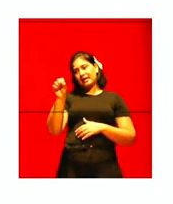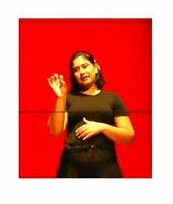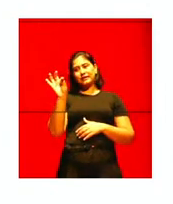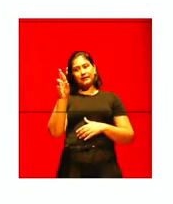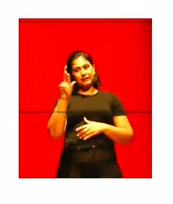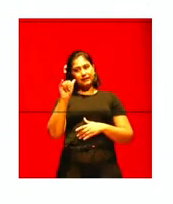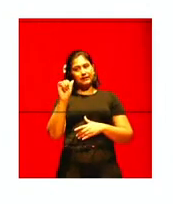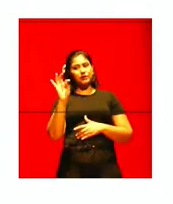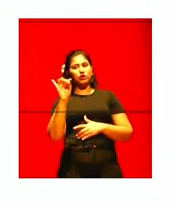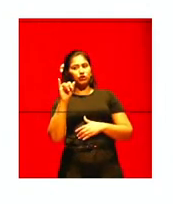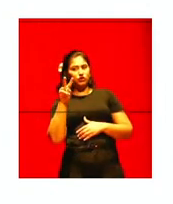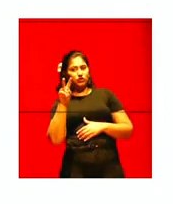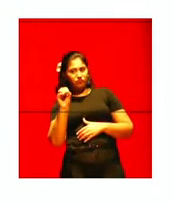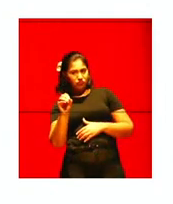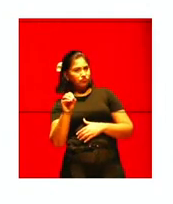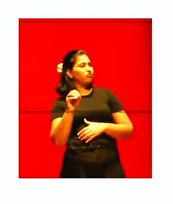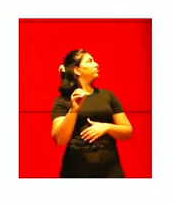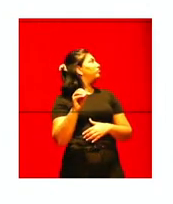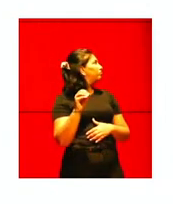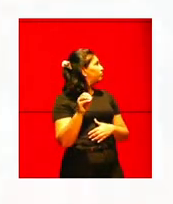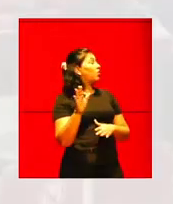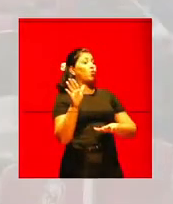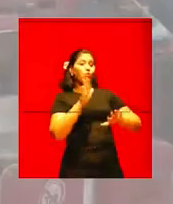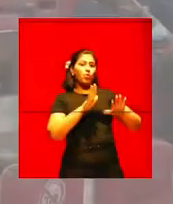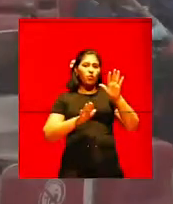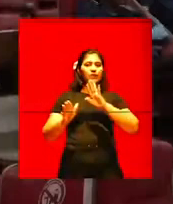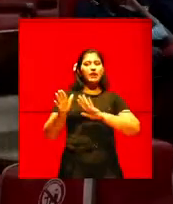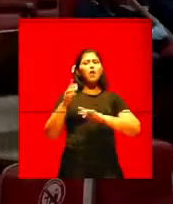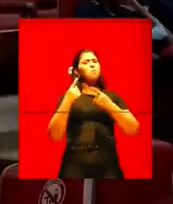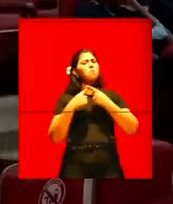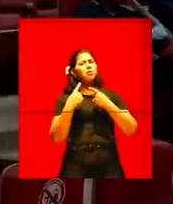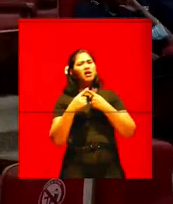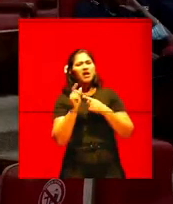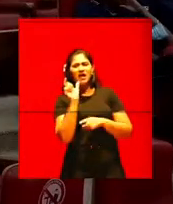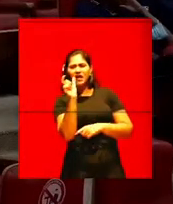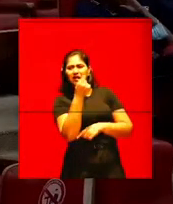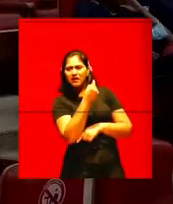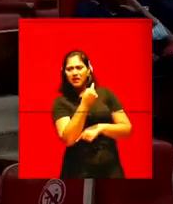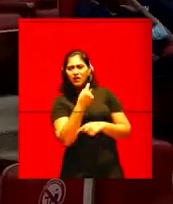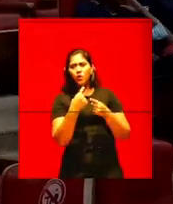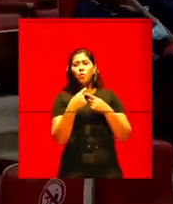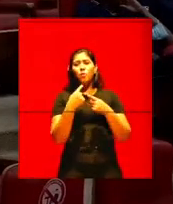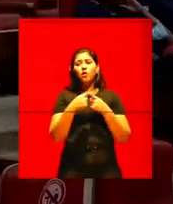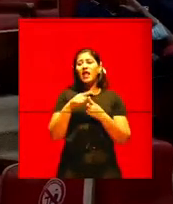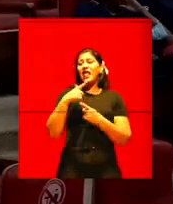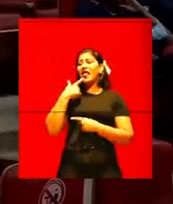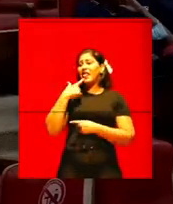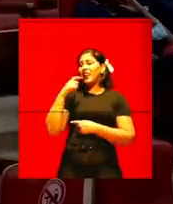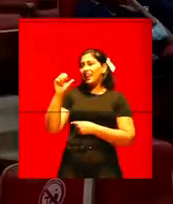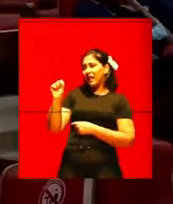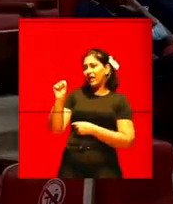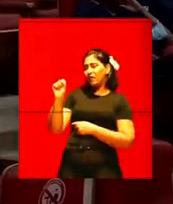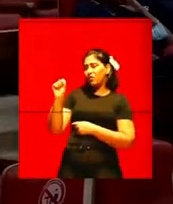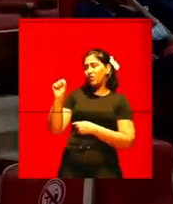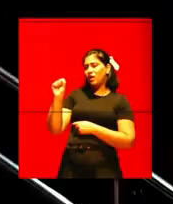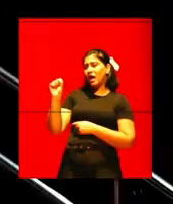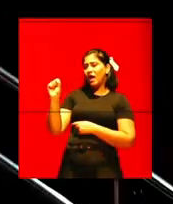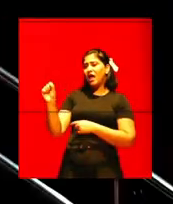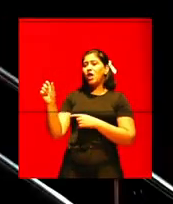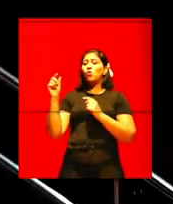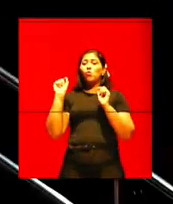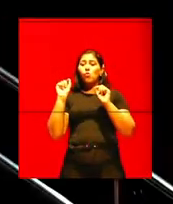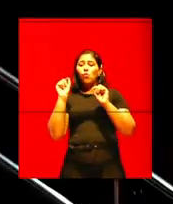Essa daí também vocês erraram, hein? Tem que ter muito cuidado. Por que que é restritivo? Porque a gente pega a língua ou a gente pega a norma padrão